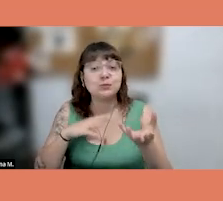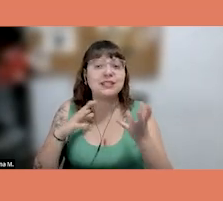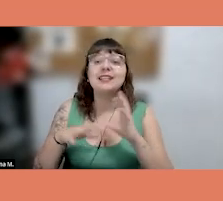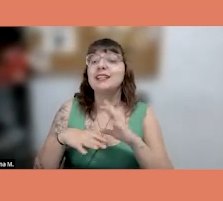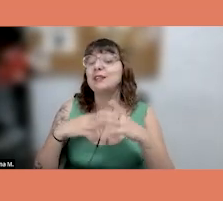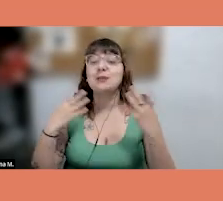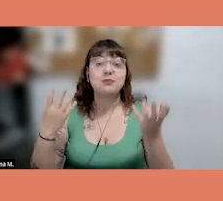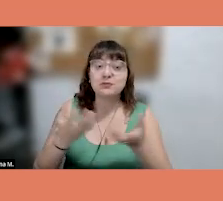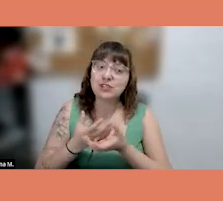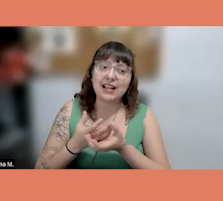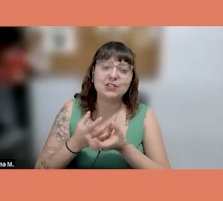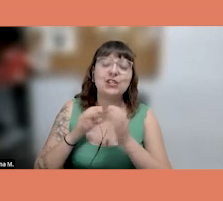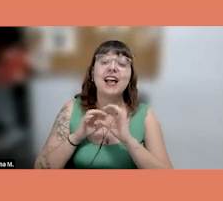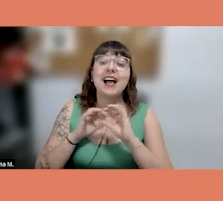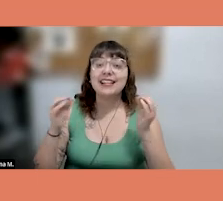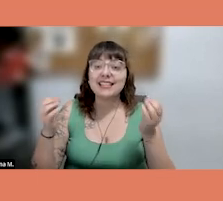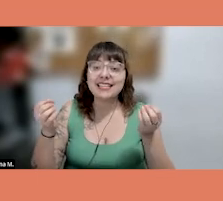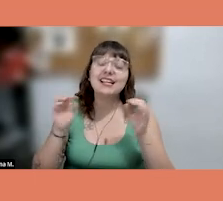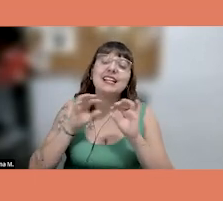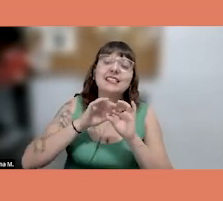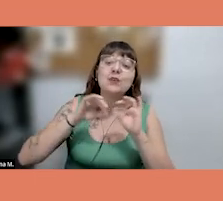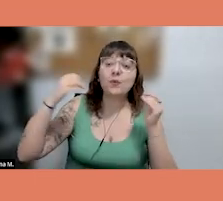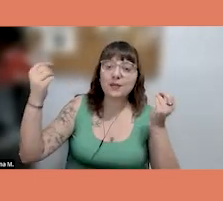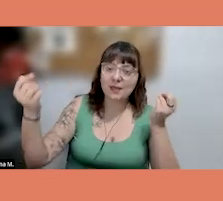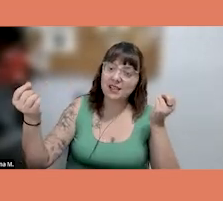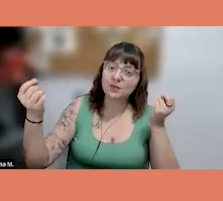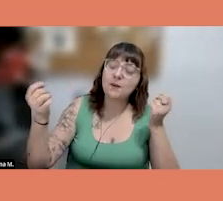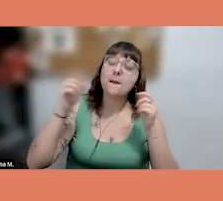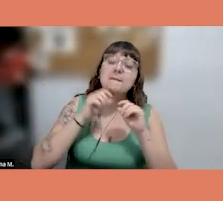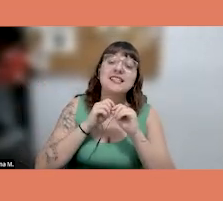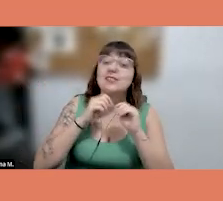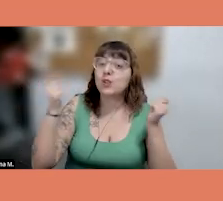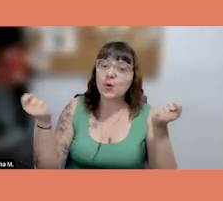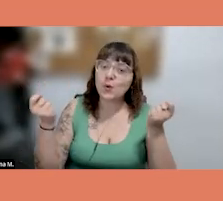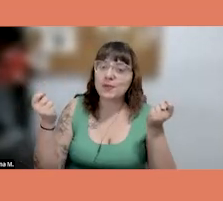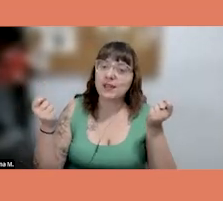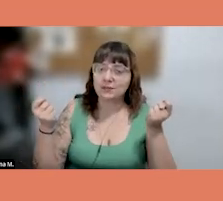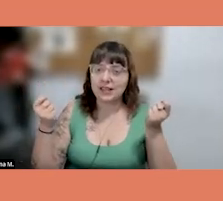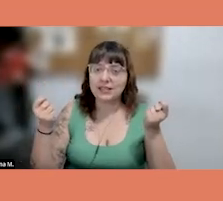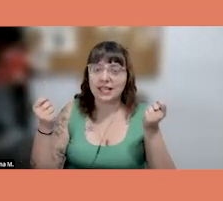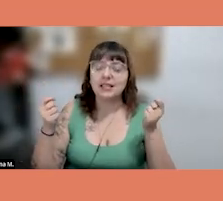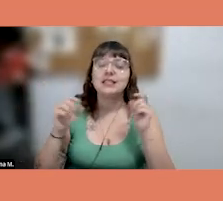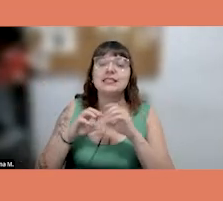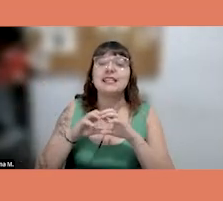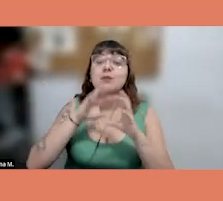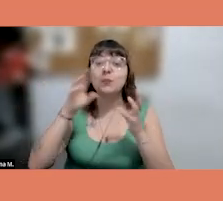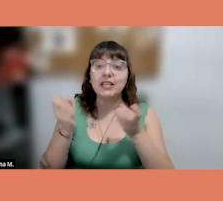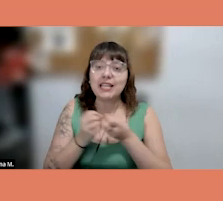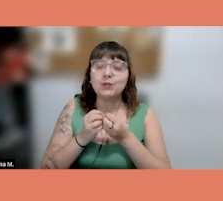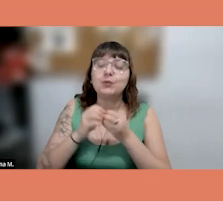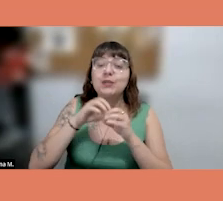tem altura, ele não tem profundidade. A linha, ela tem um comprimento, mas é só o comprimento que ela tem,